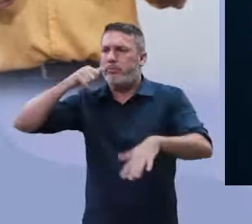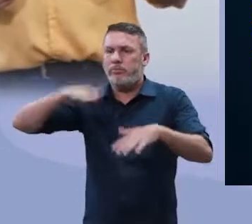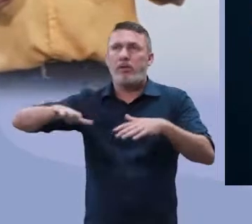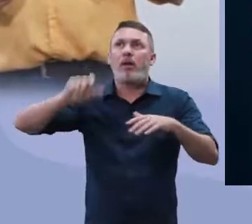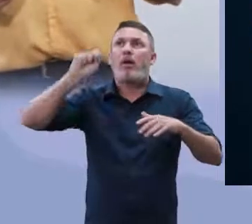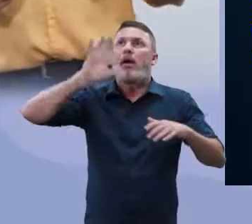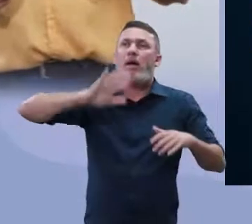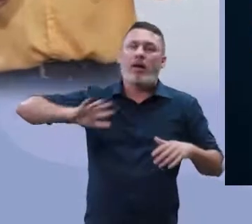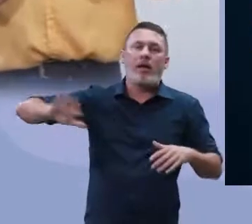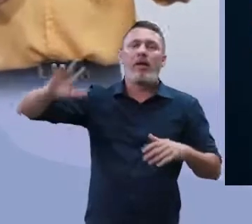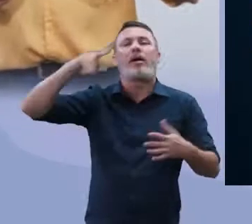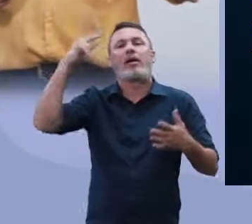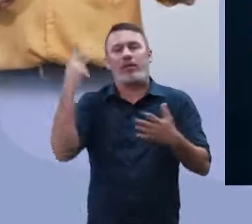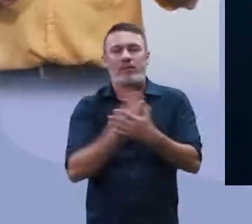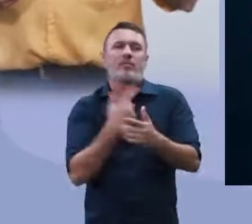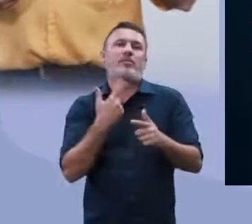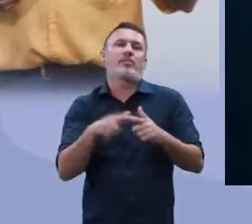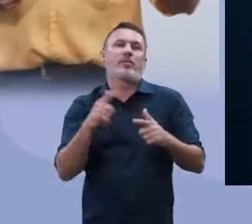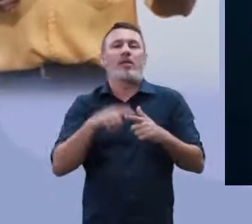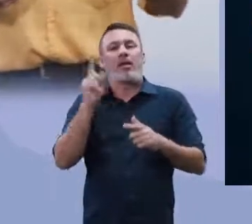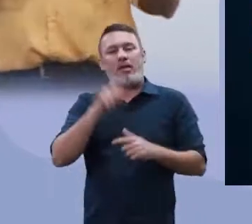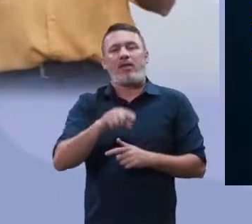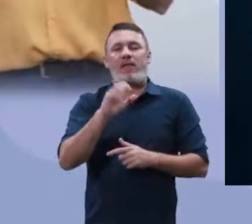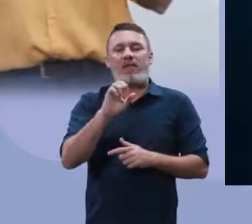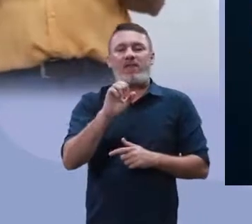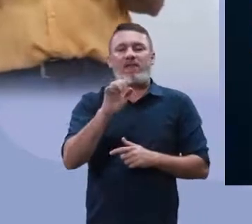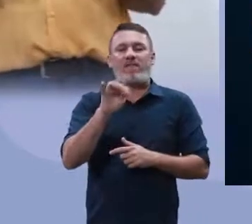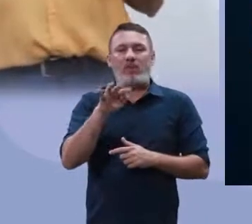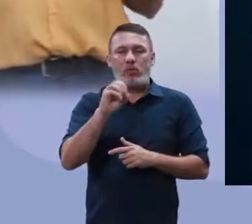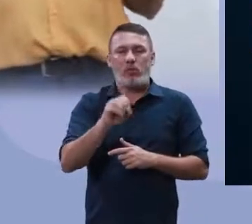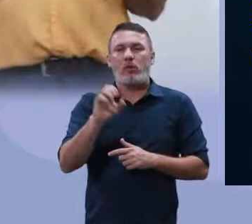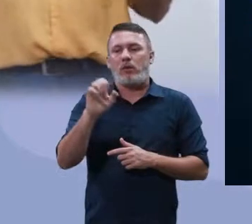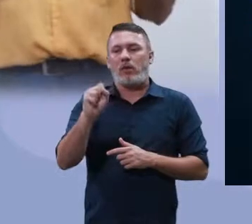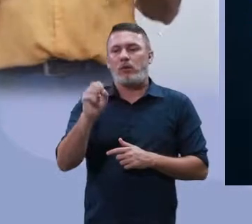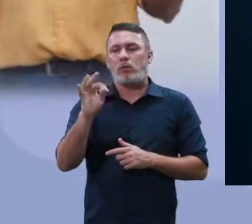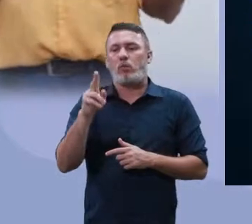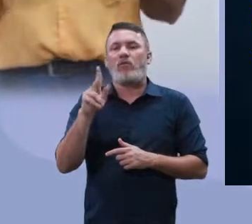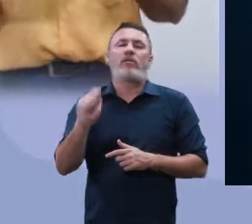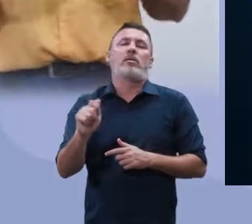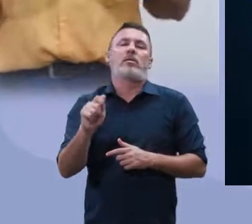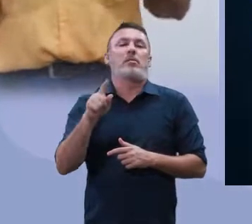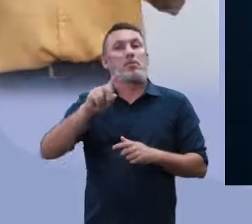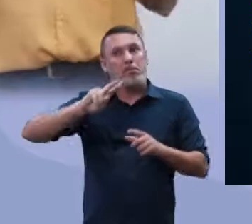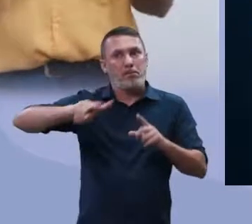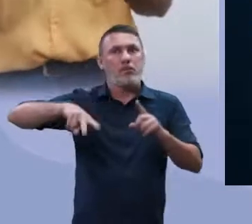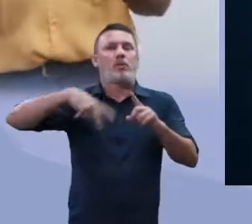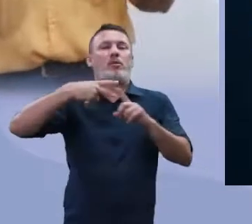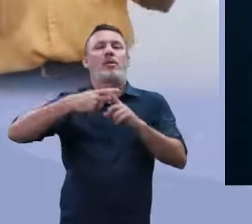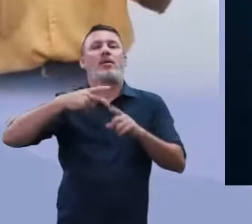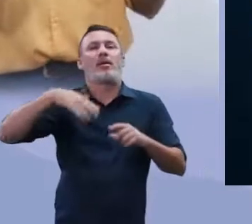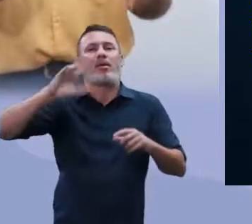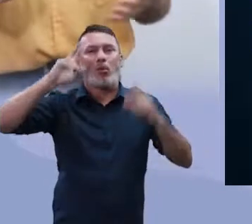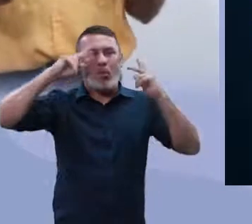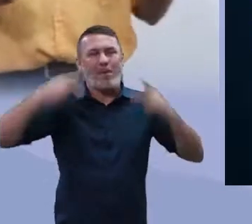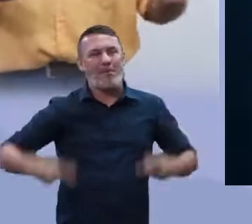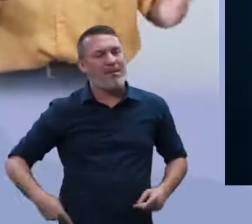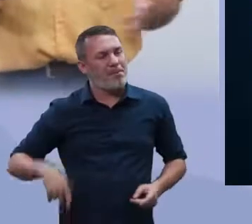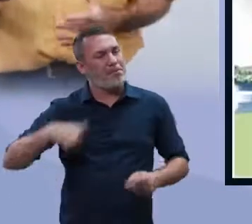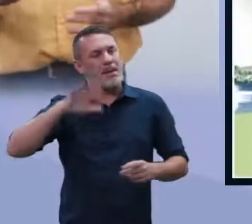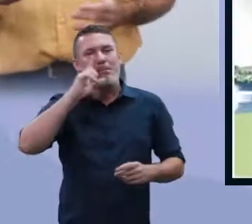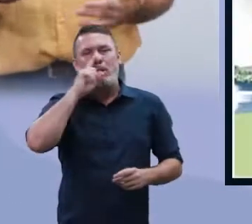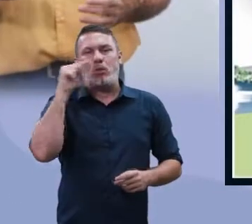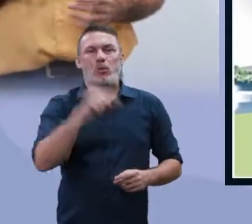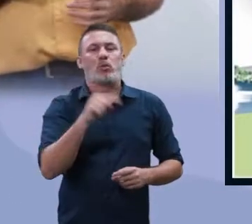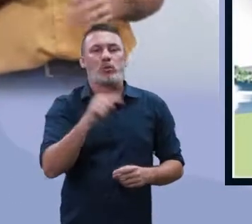no caso aí, a antropogenia no efeito estufa. E aí, o chamado efeito estufa humano, que é